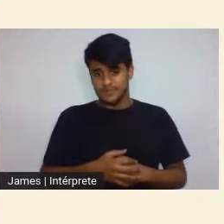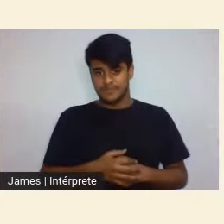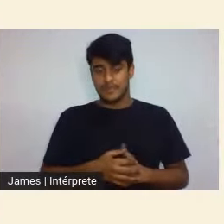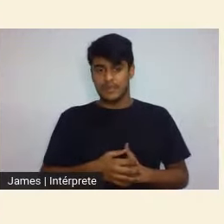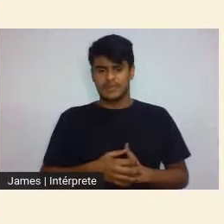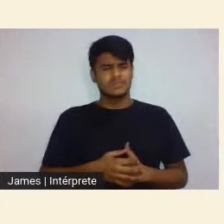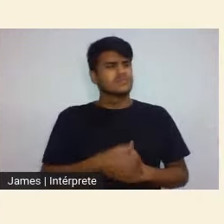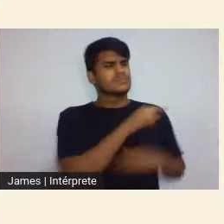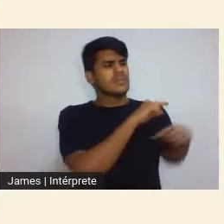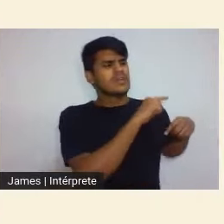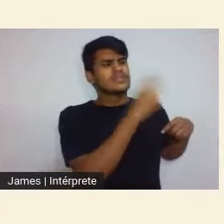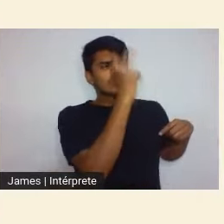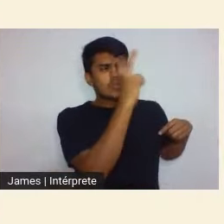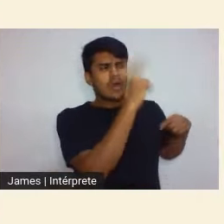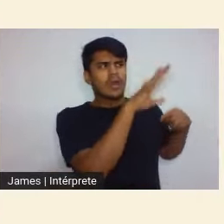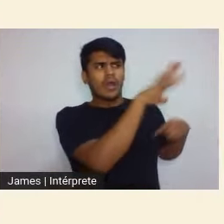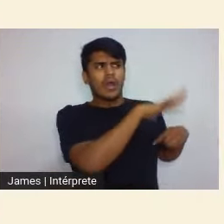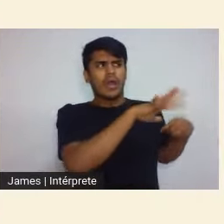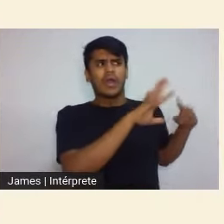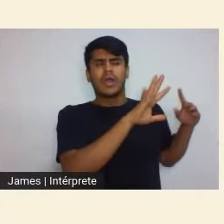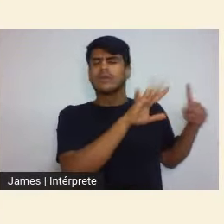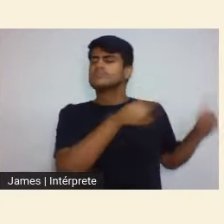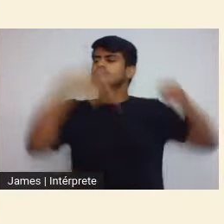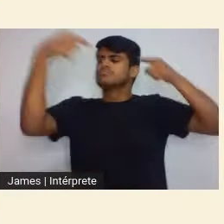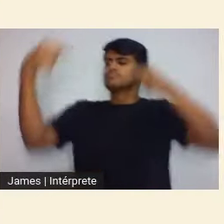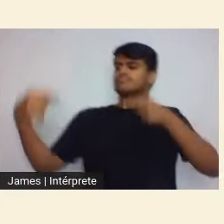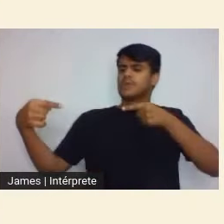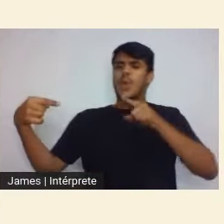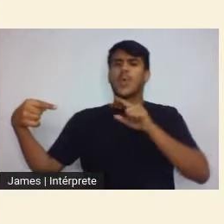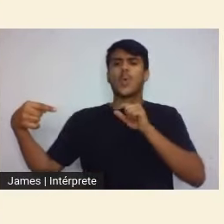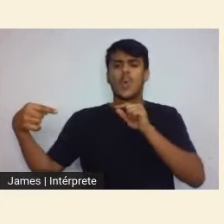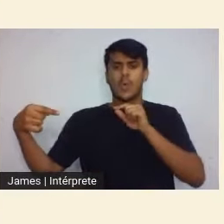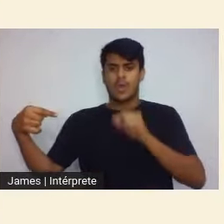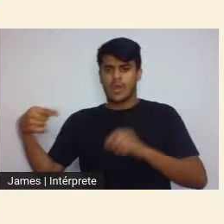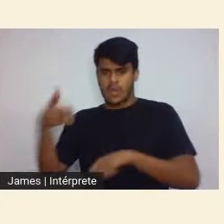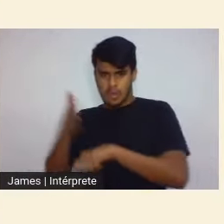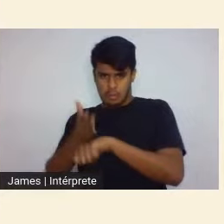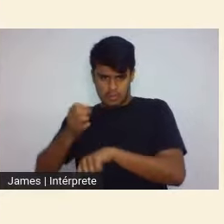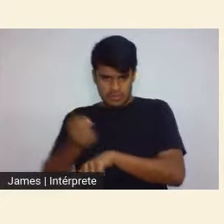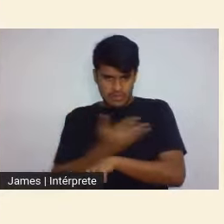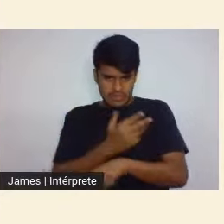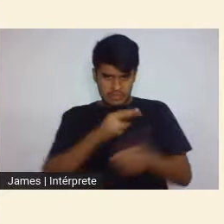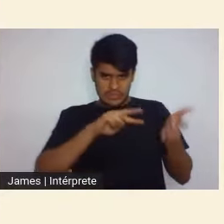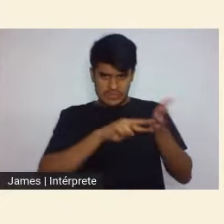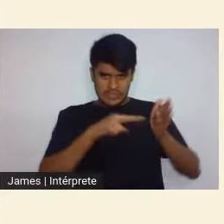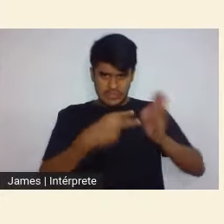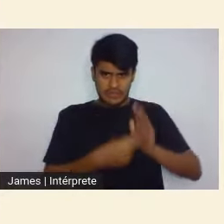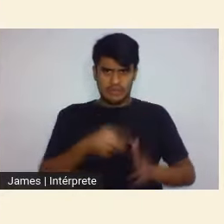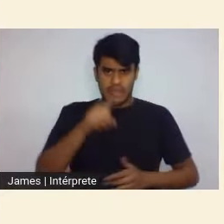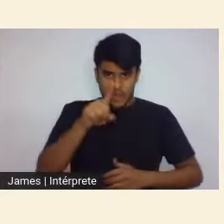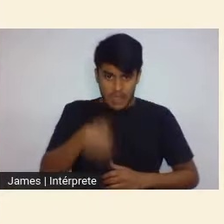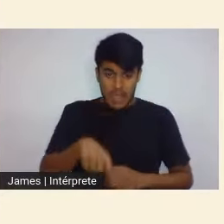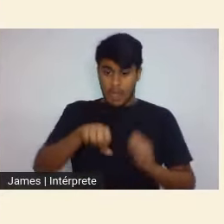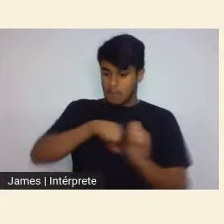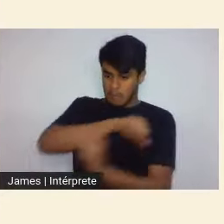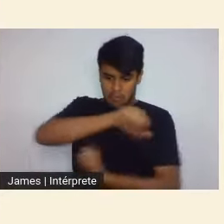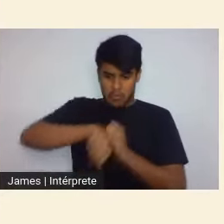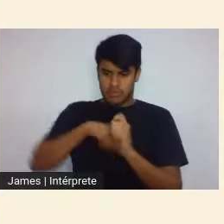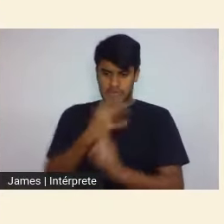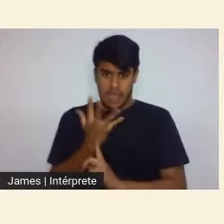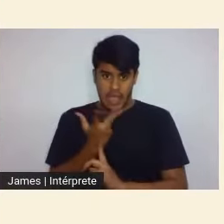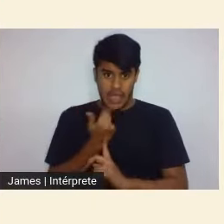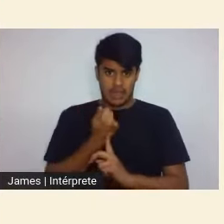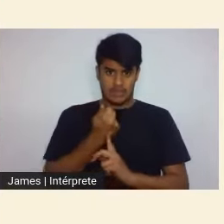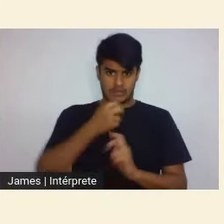quê? O que, que significa para ele o modernismo? Não é simplesmente uma mudança no plano da arte ou da